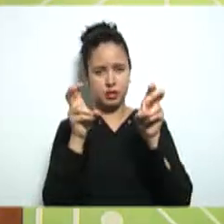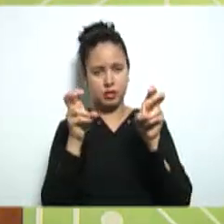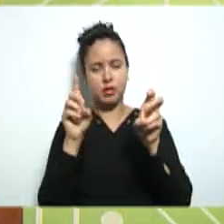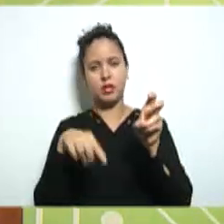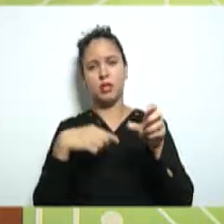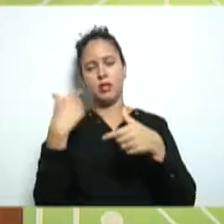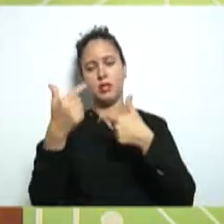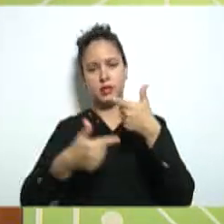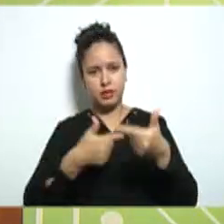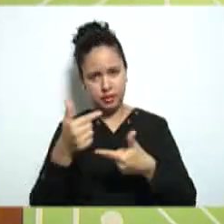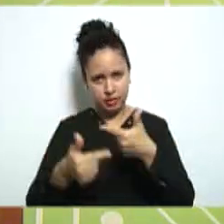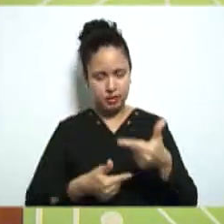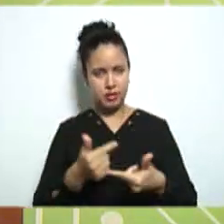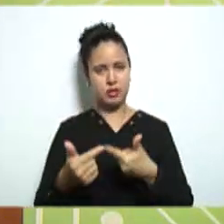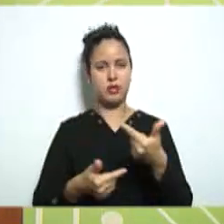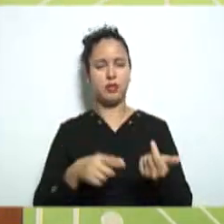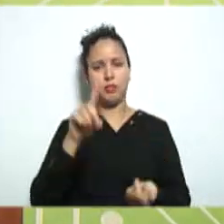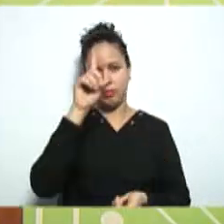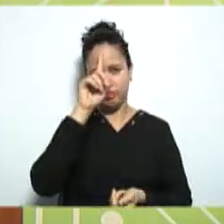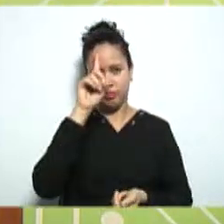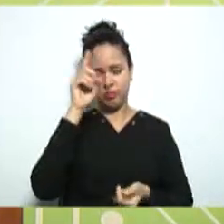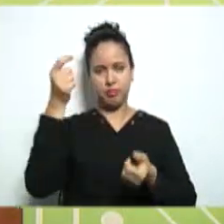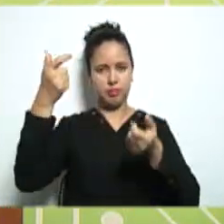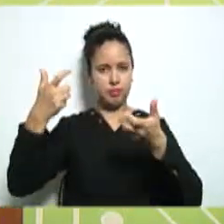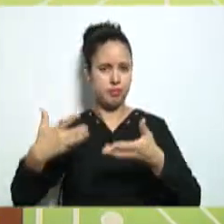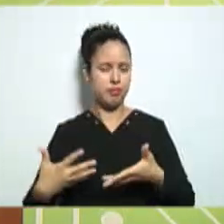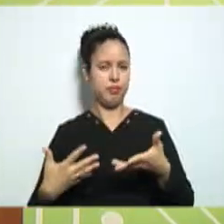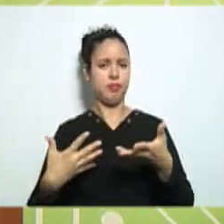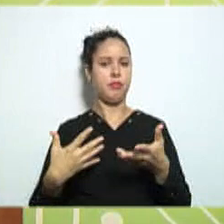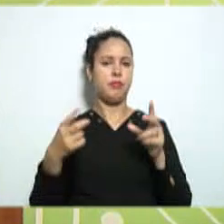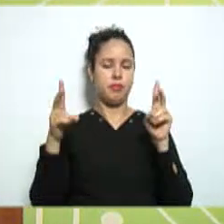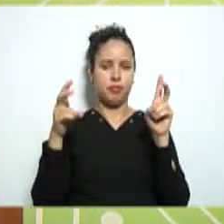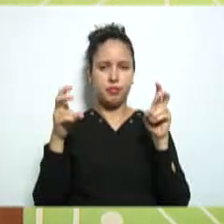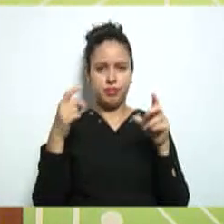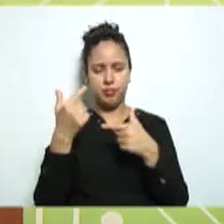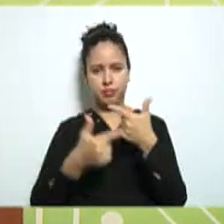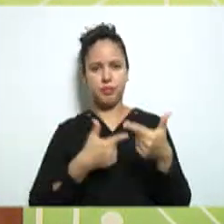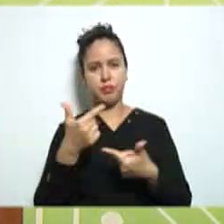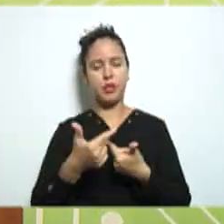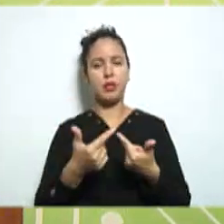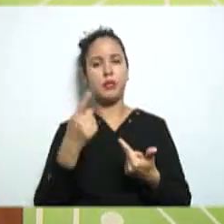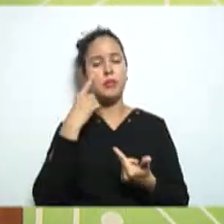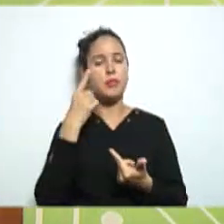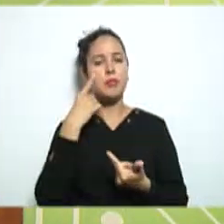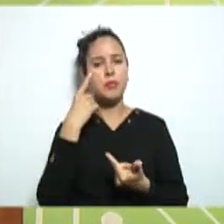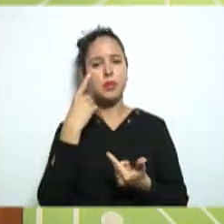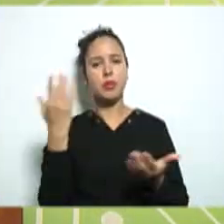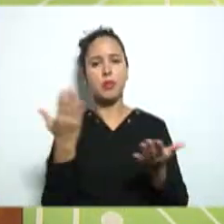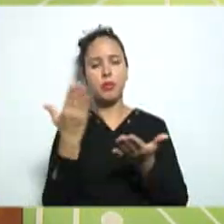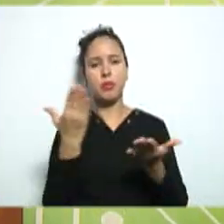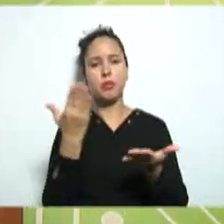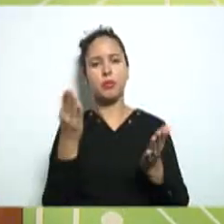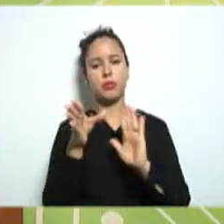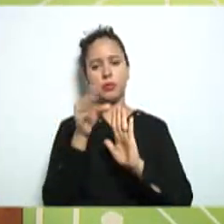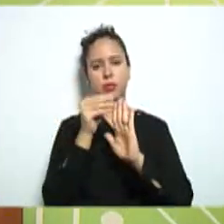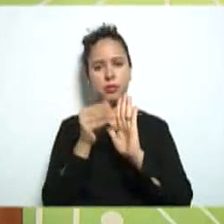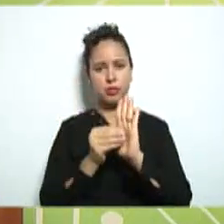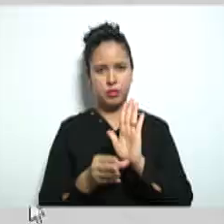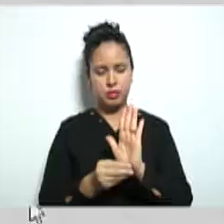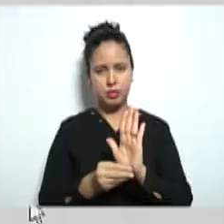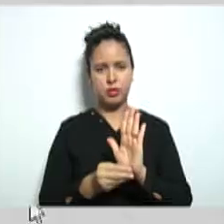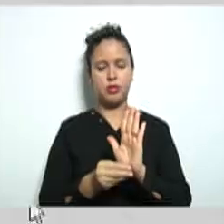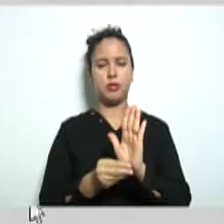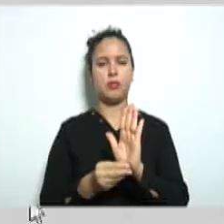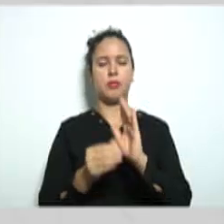veio aqui e falou de trabalho. Agora vamos ver aqui qual vai ser o conteúdo que vai cair nessa